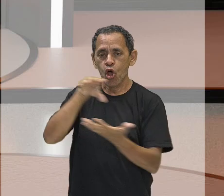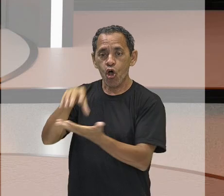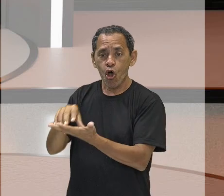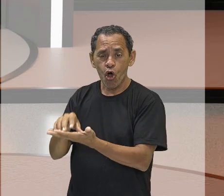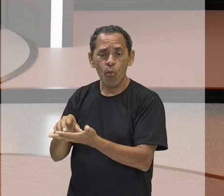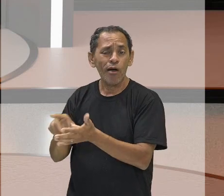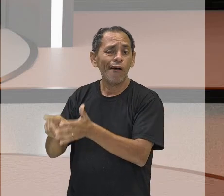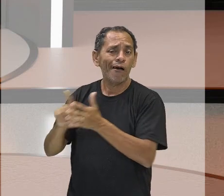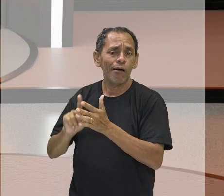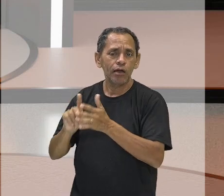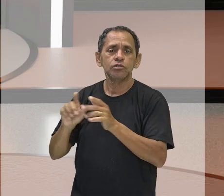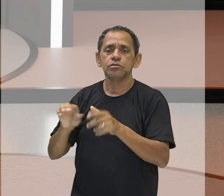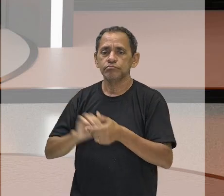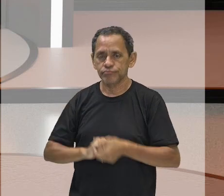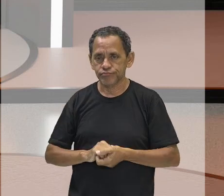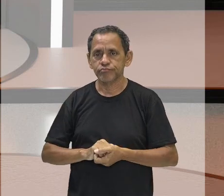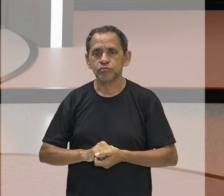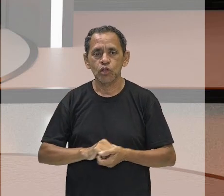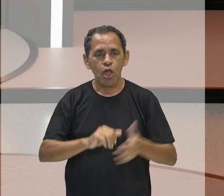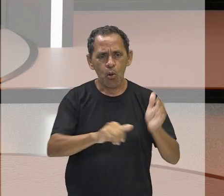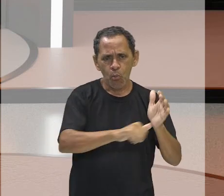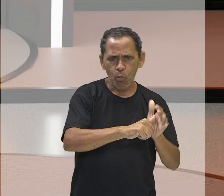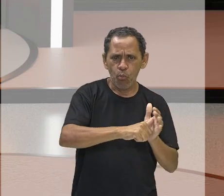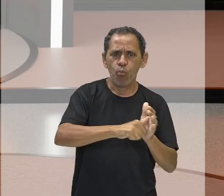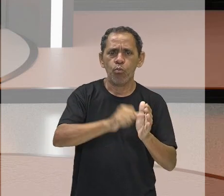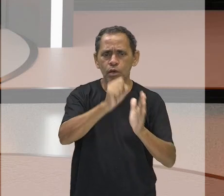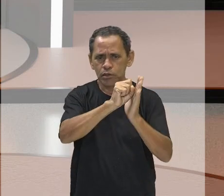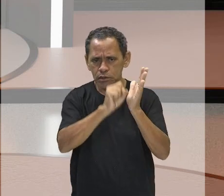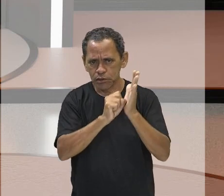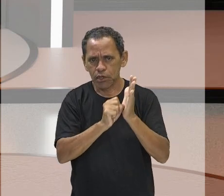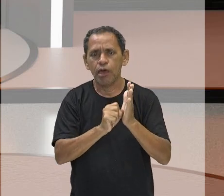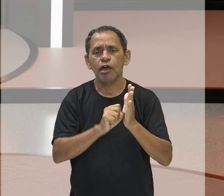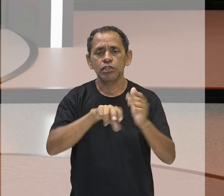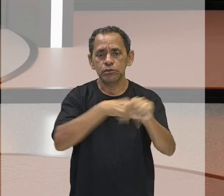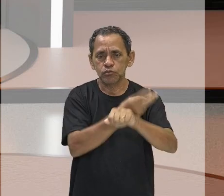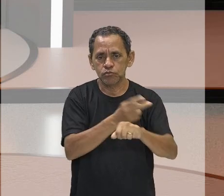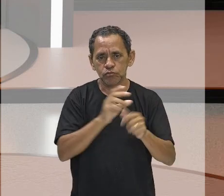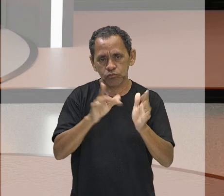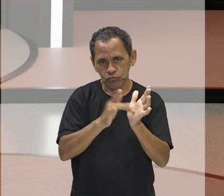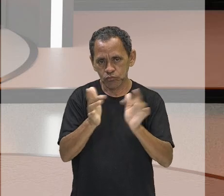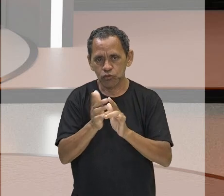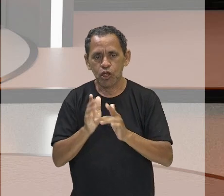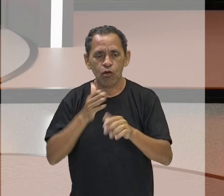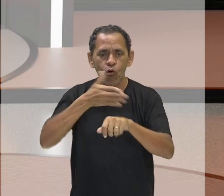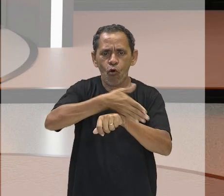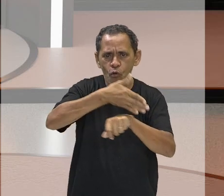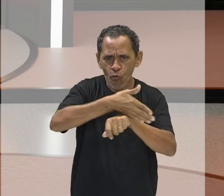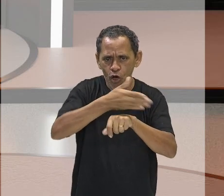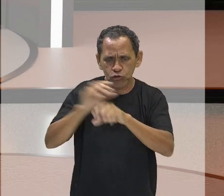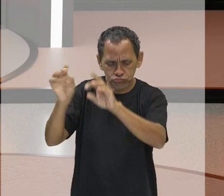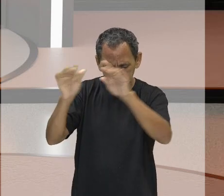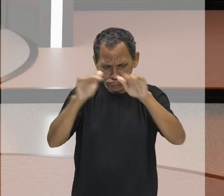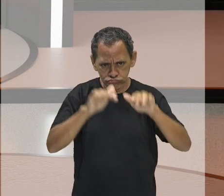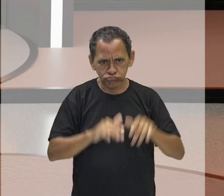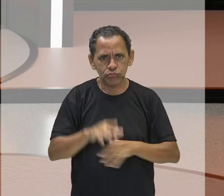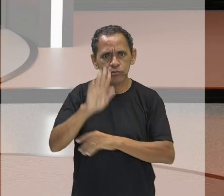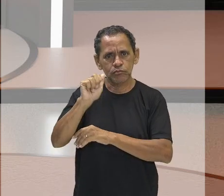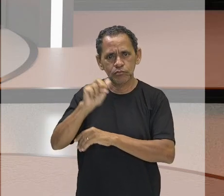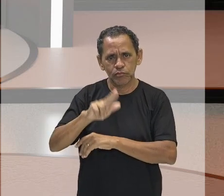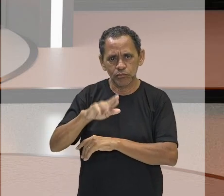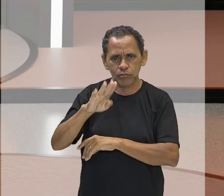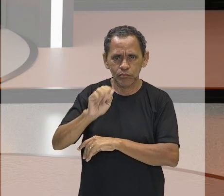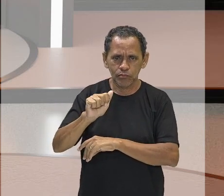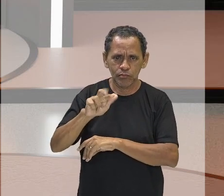lá nos primeiros séculos depois de Cristo houve as chamadas invasões bárbaras com a queda do Império Romano do